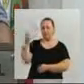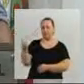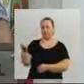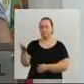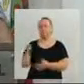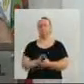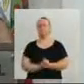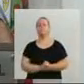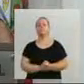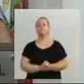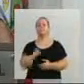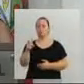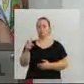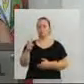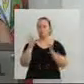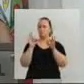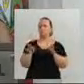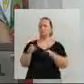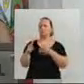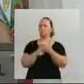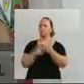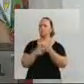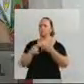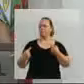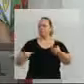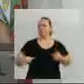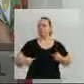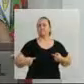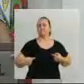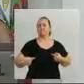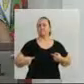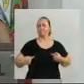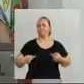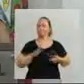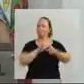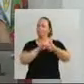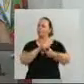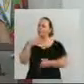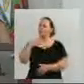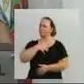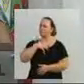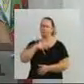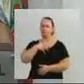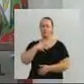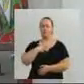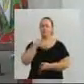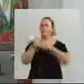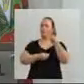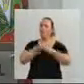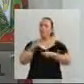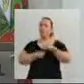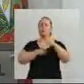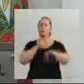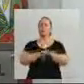faz muito bem o papel de oposição, abrilhanta a nossa Câmara com a sua forma e o seu jeito de fazer o debate